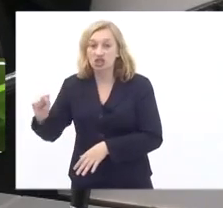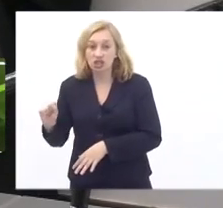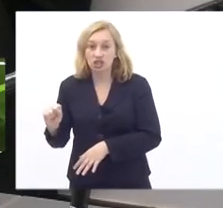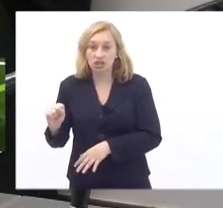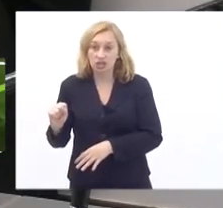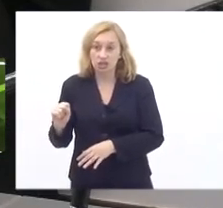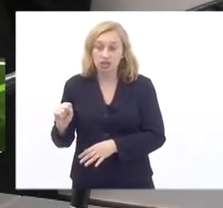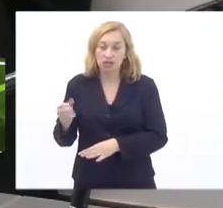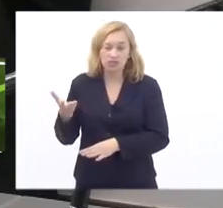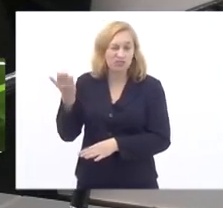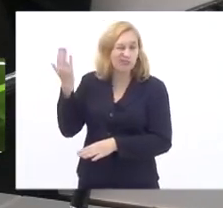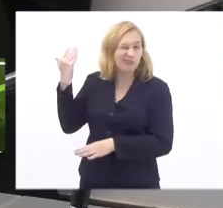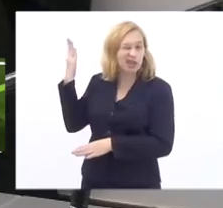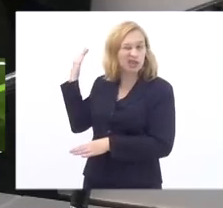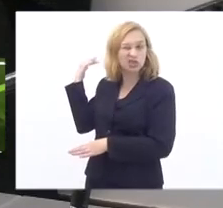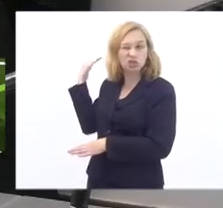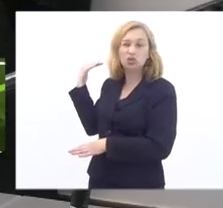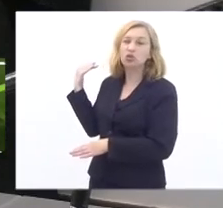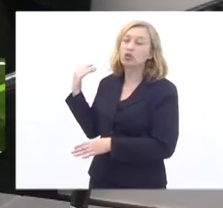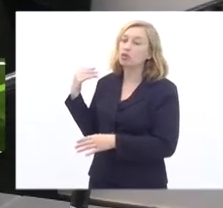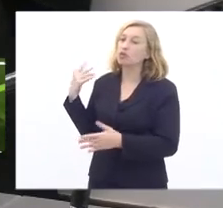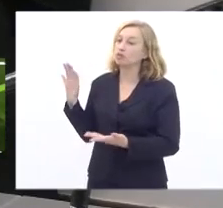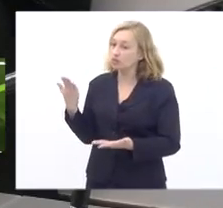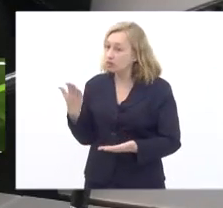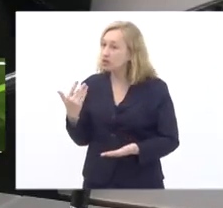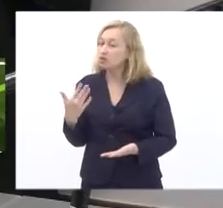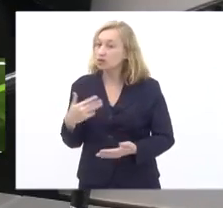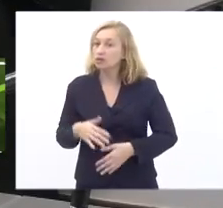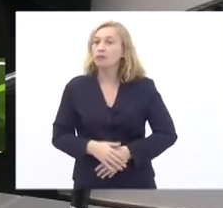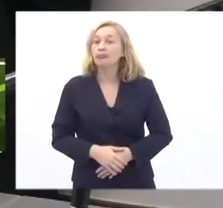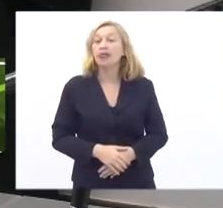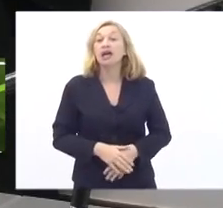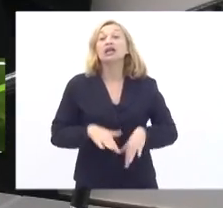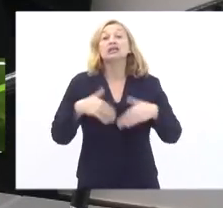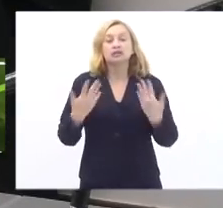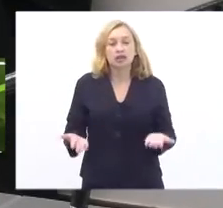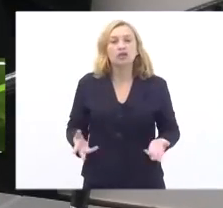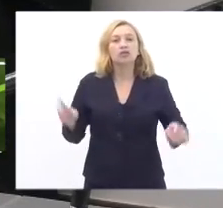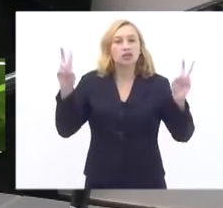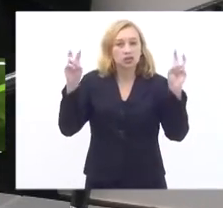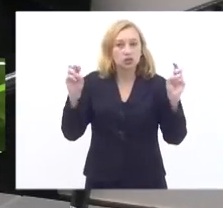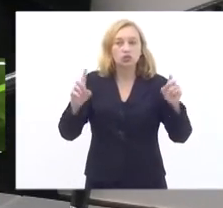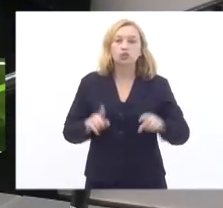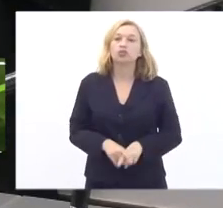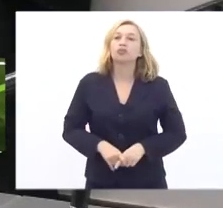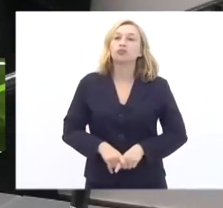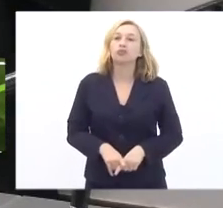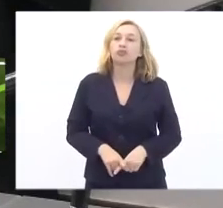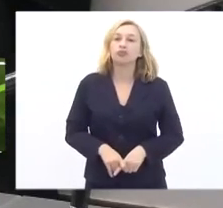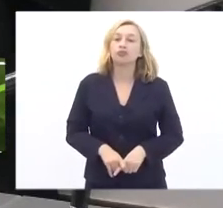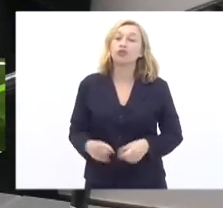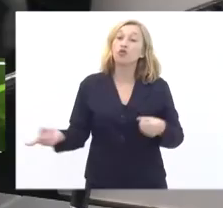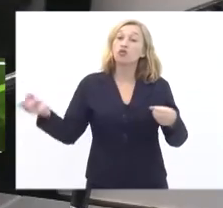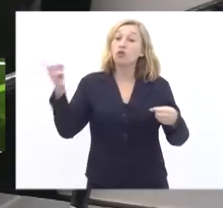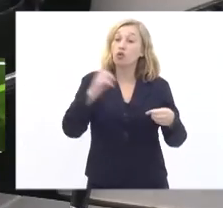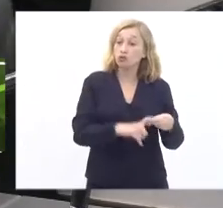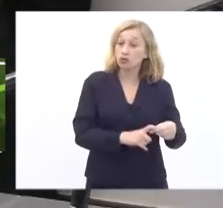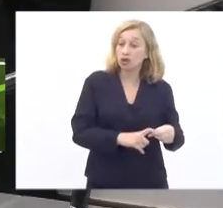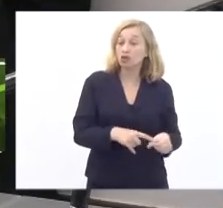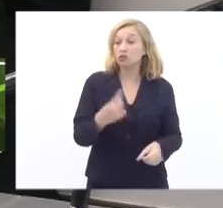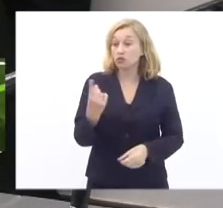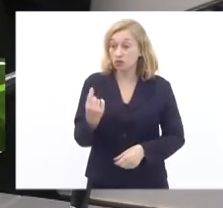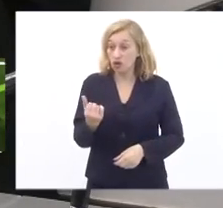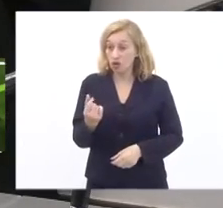úteis já passaram há muito tempo, né? Então, mas essa questão. E aí, voltando à